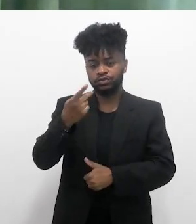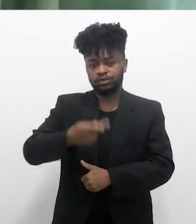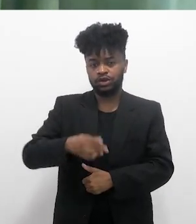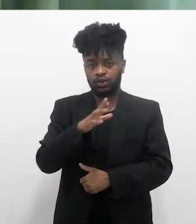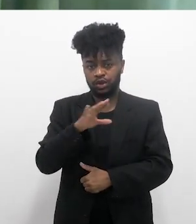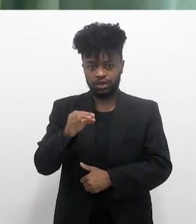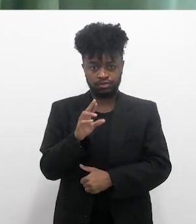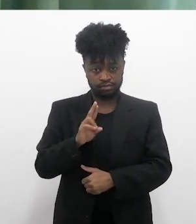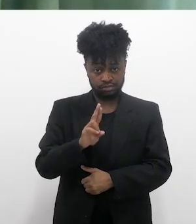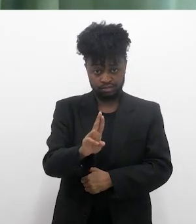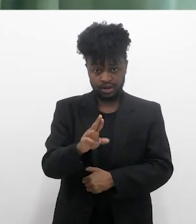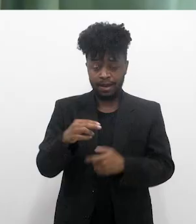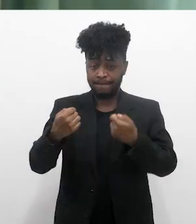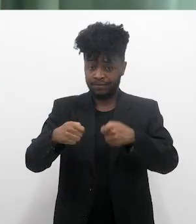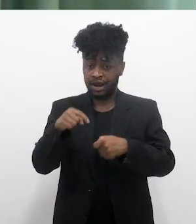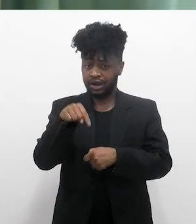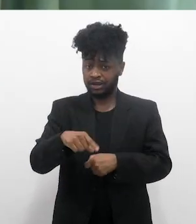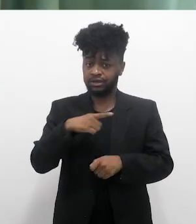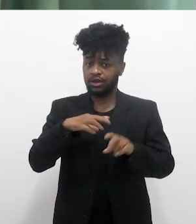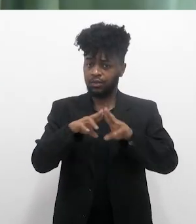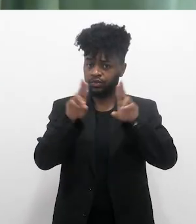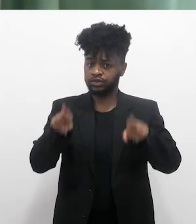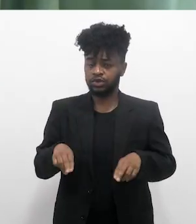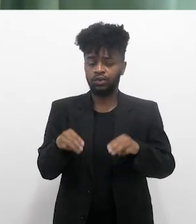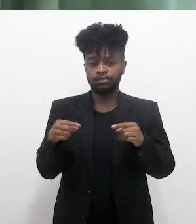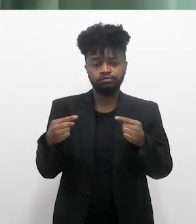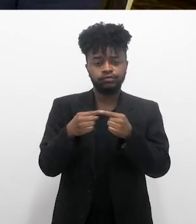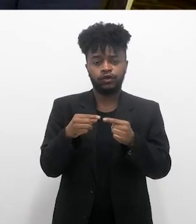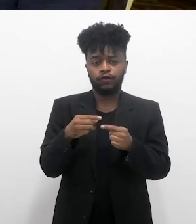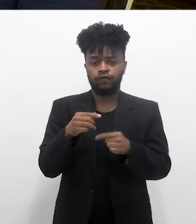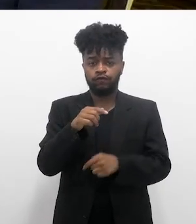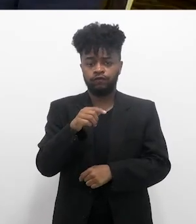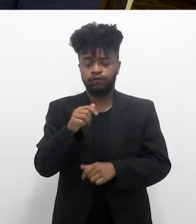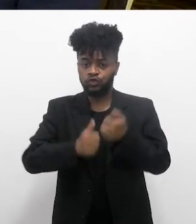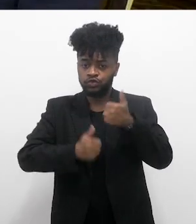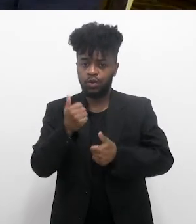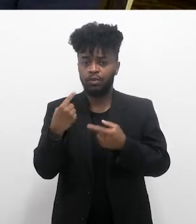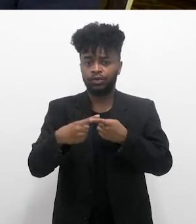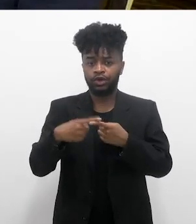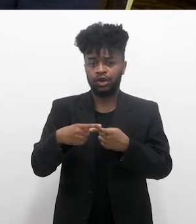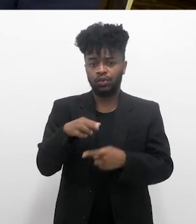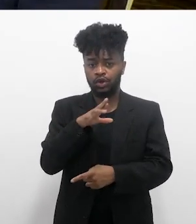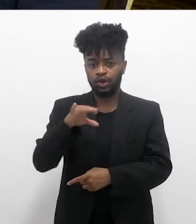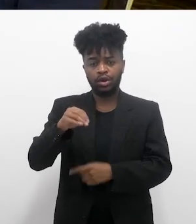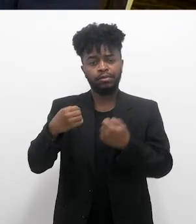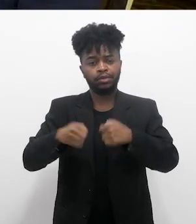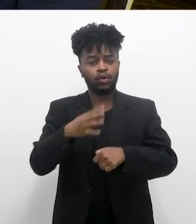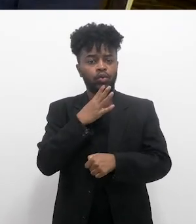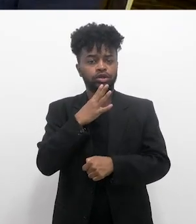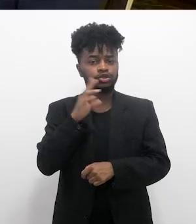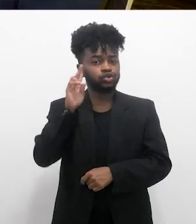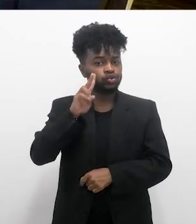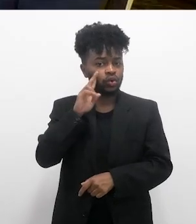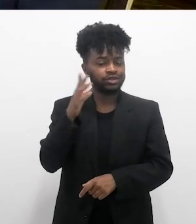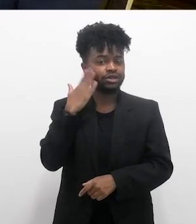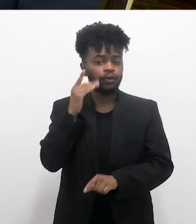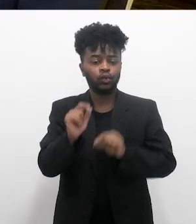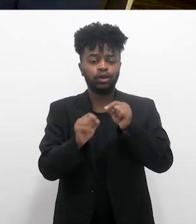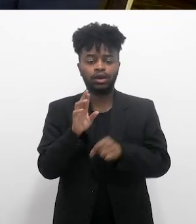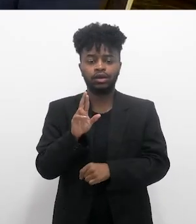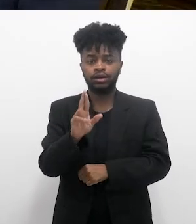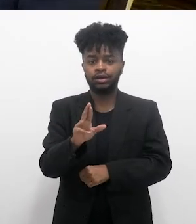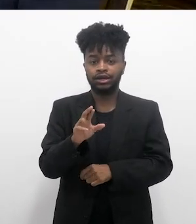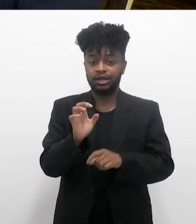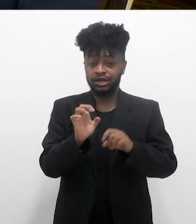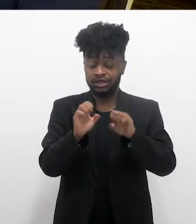devia ter aqui um museu do futebol, para que o Rio de Janeiro conhecesse a história, o que ele representa. Um Estado que fez